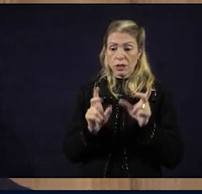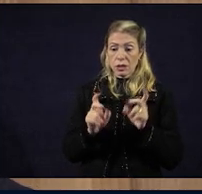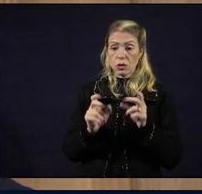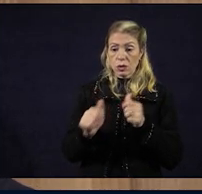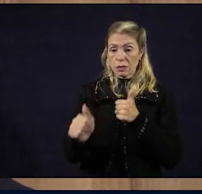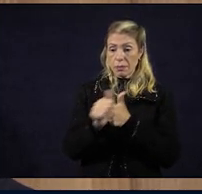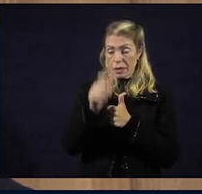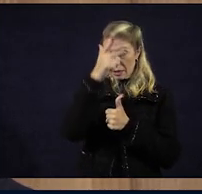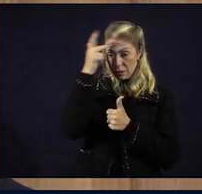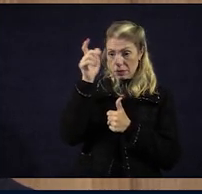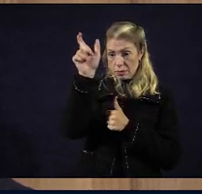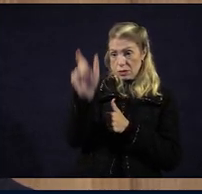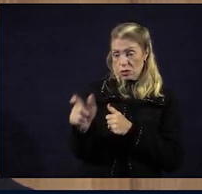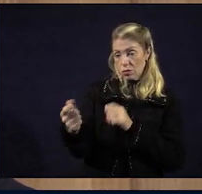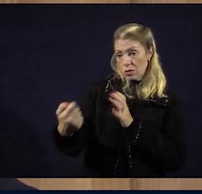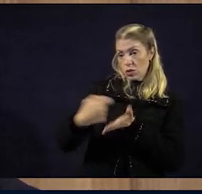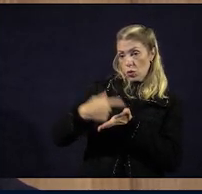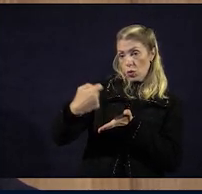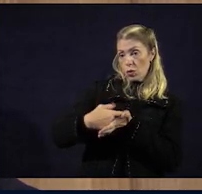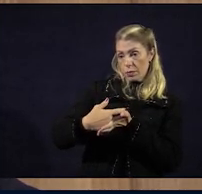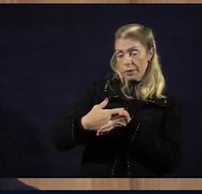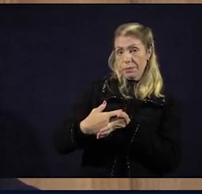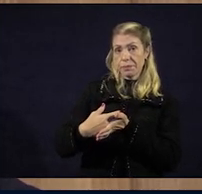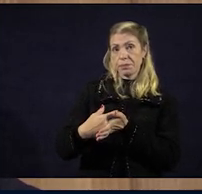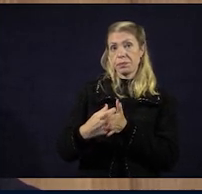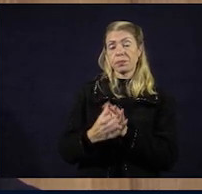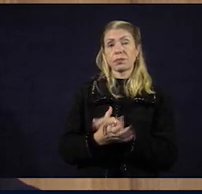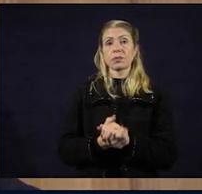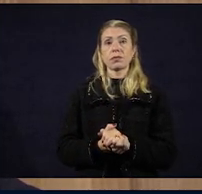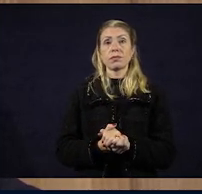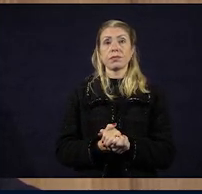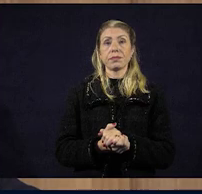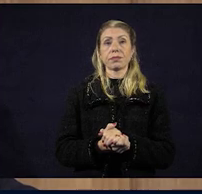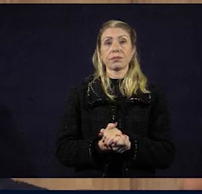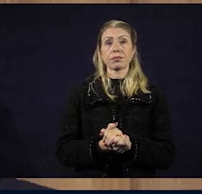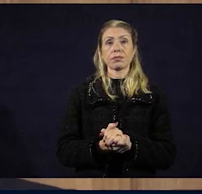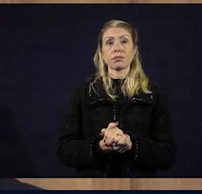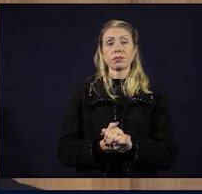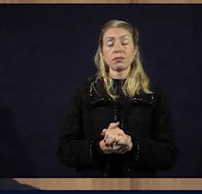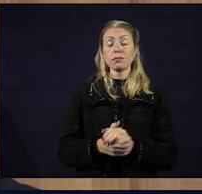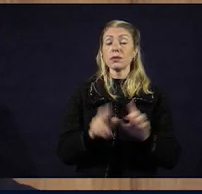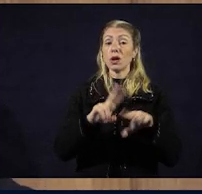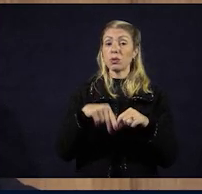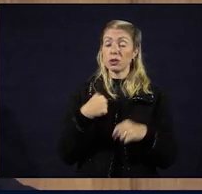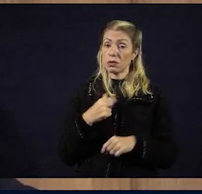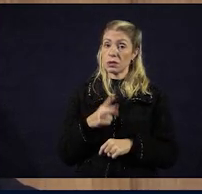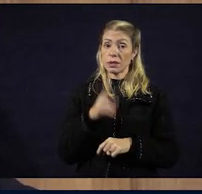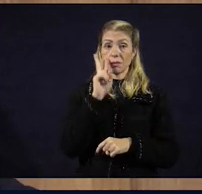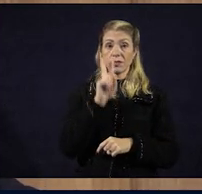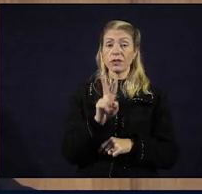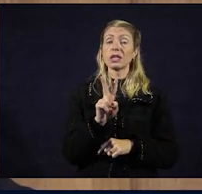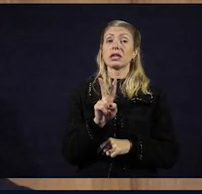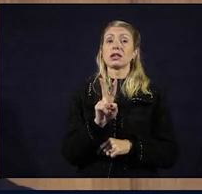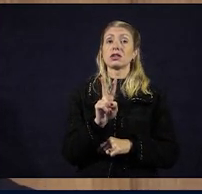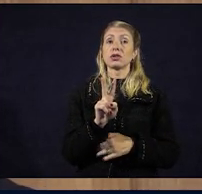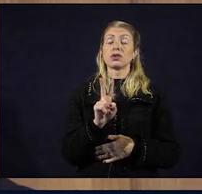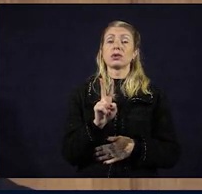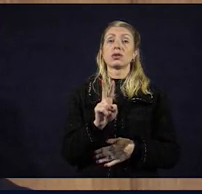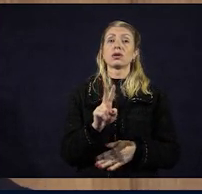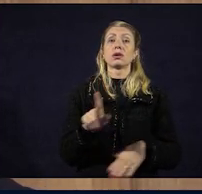dos compradores né e isso é o que eu sempre vejo em